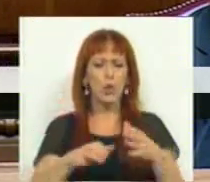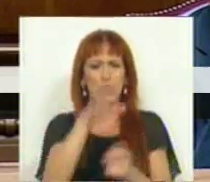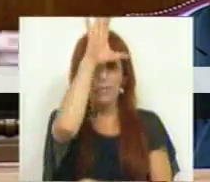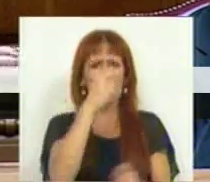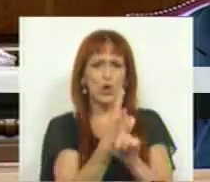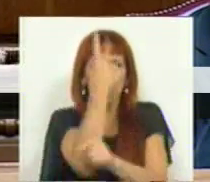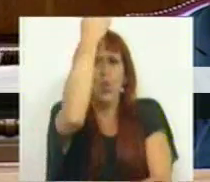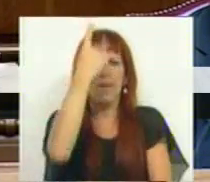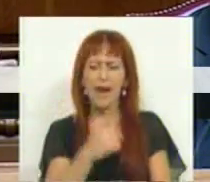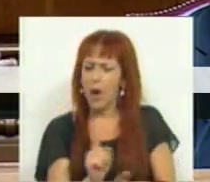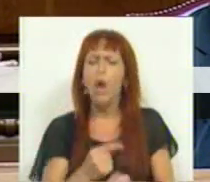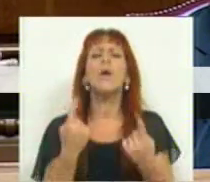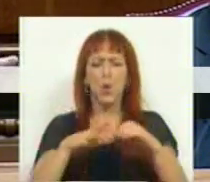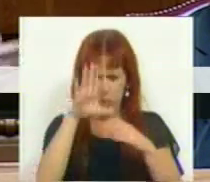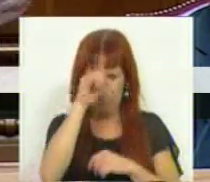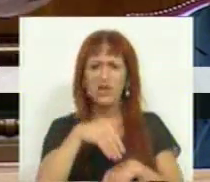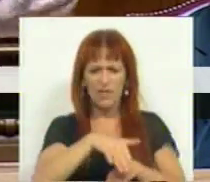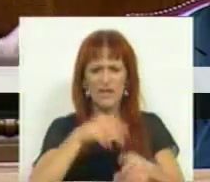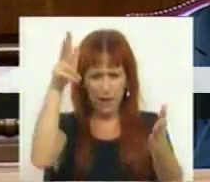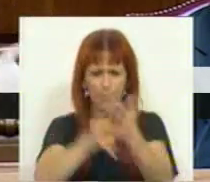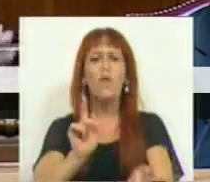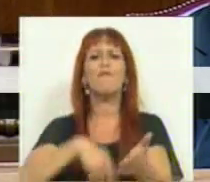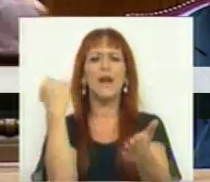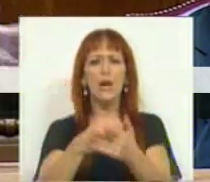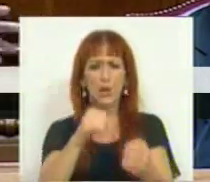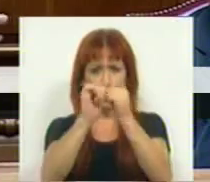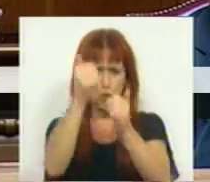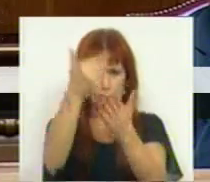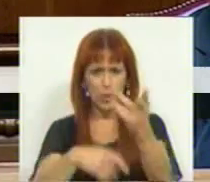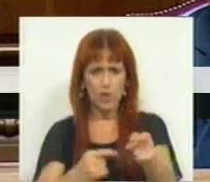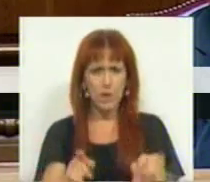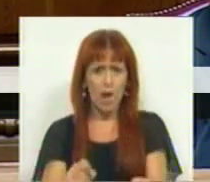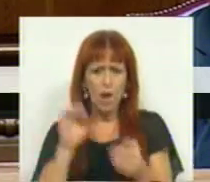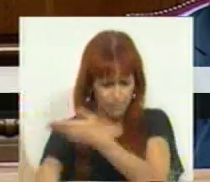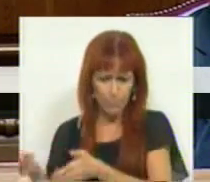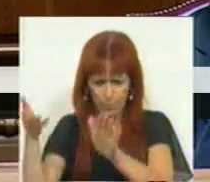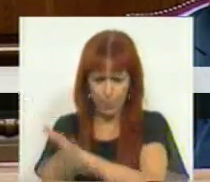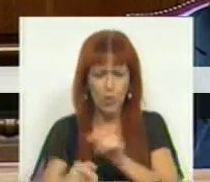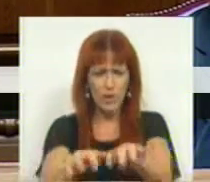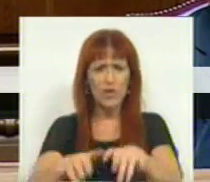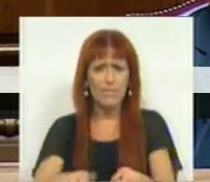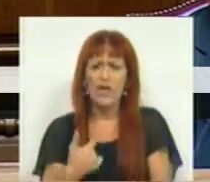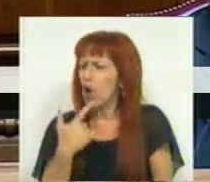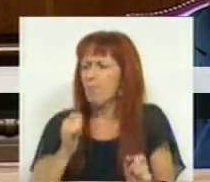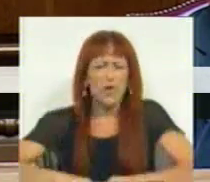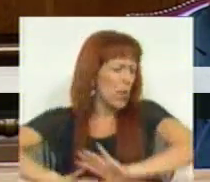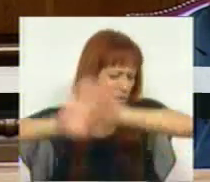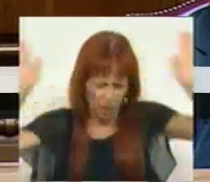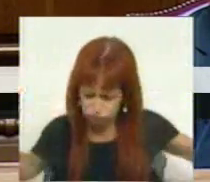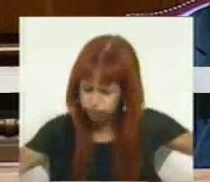Ministros. Há de haver um Conselho de Ministros para fazer a aprovação final desse documento e ele será remetido para o Parlamento. Portanto, Sr. Deputado, não o posso